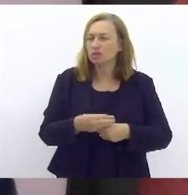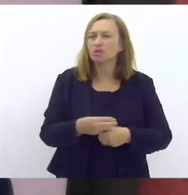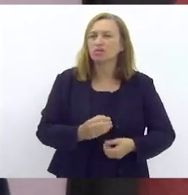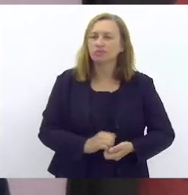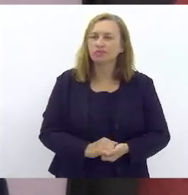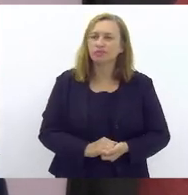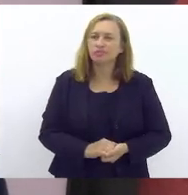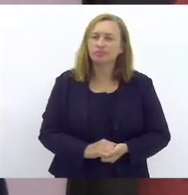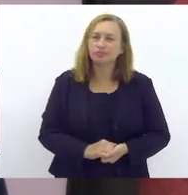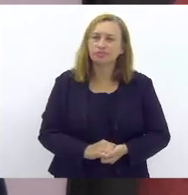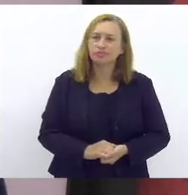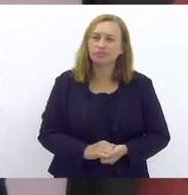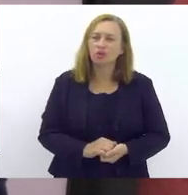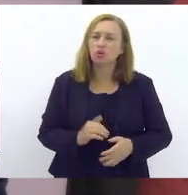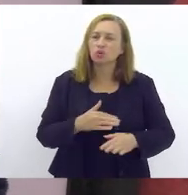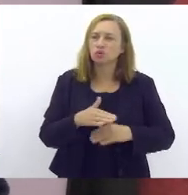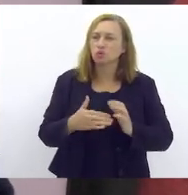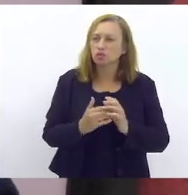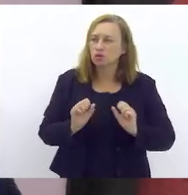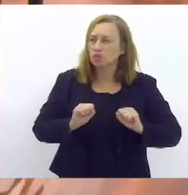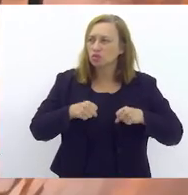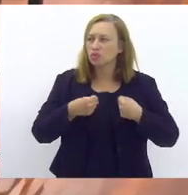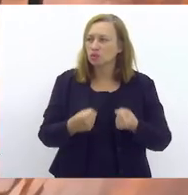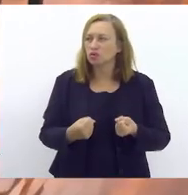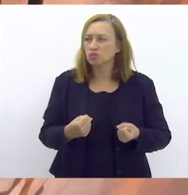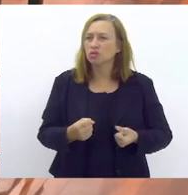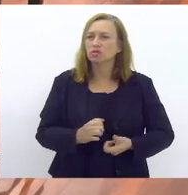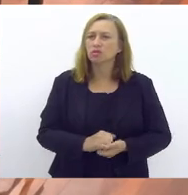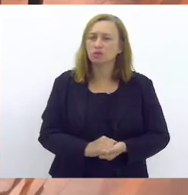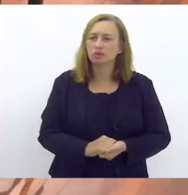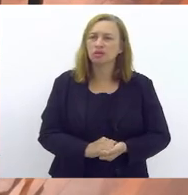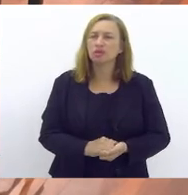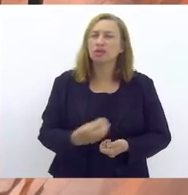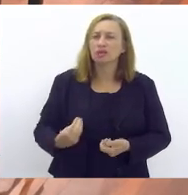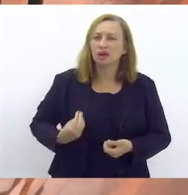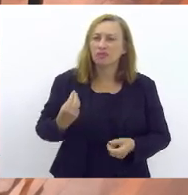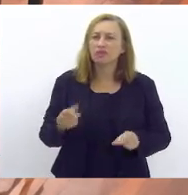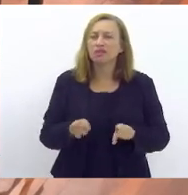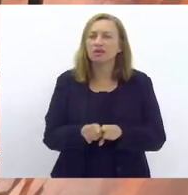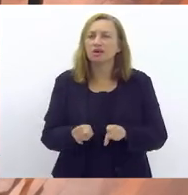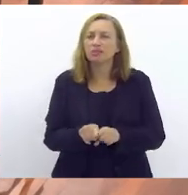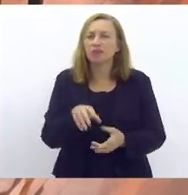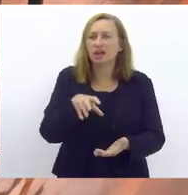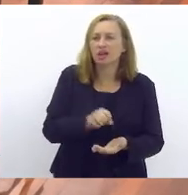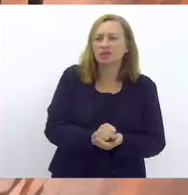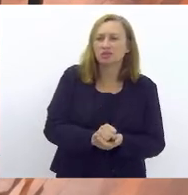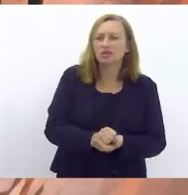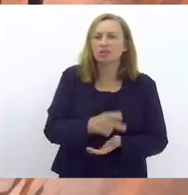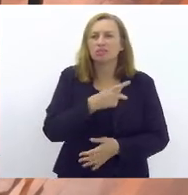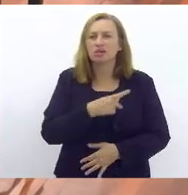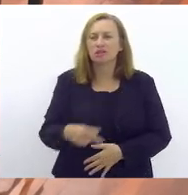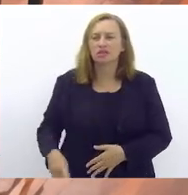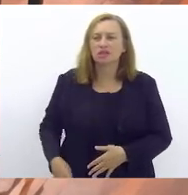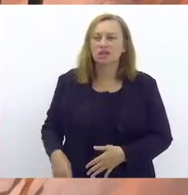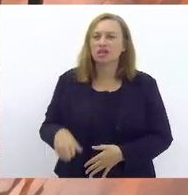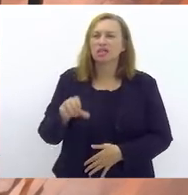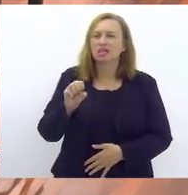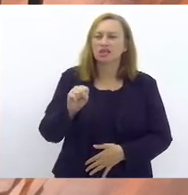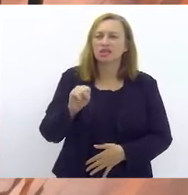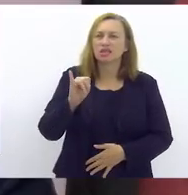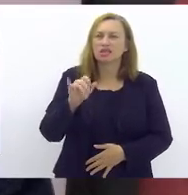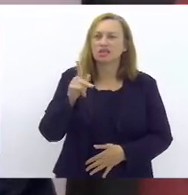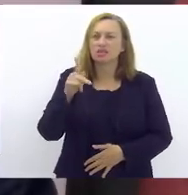viu, doutor Leonardo, todo o teu empenho. Quero também registrar a presença aqui do presidente do Simpro, professor